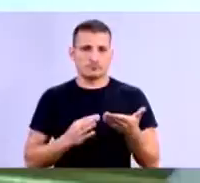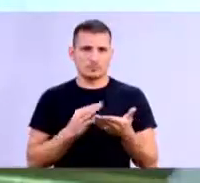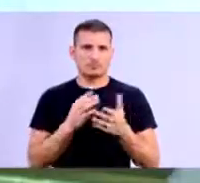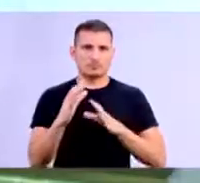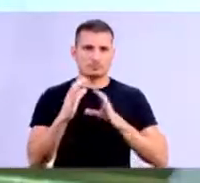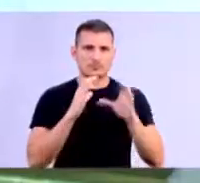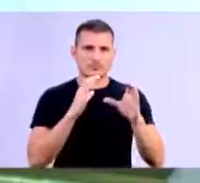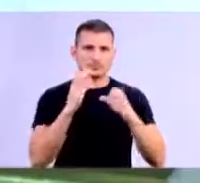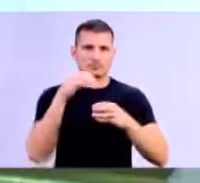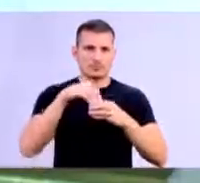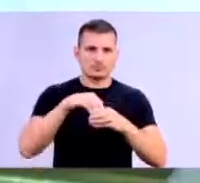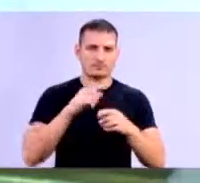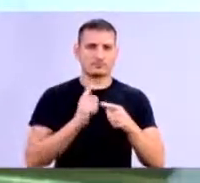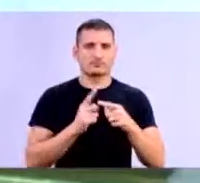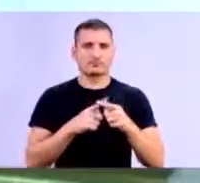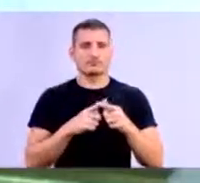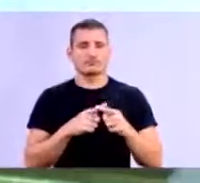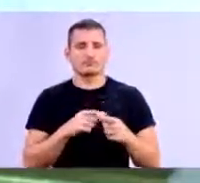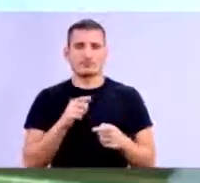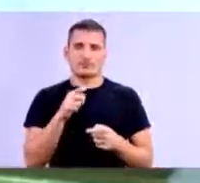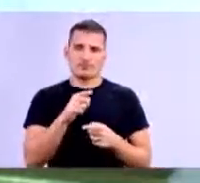interna? Porque ela faz parte